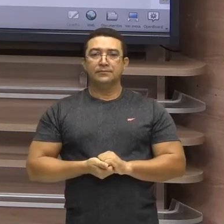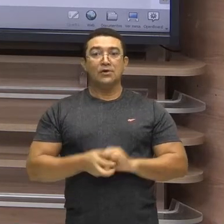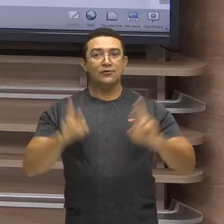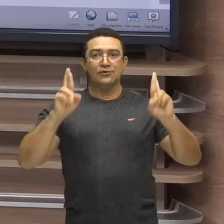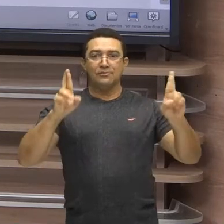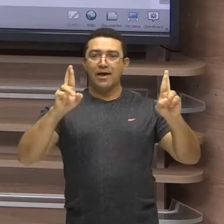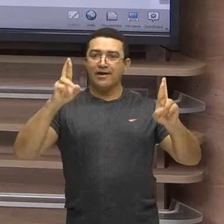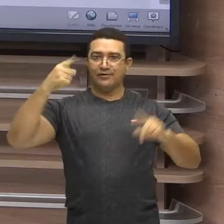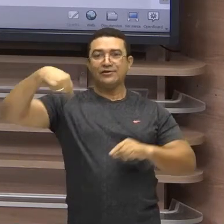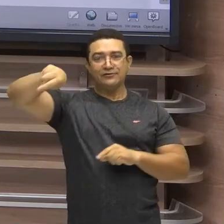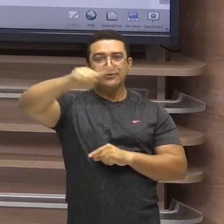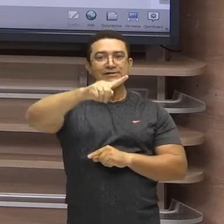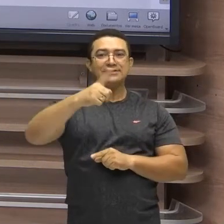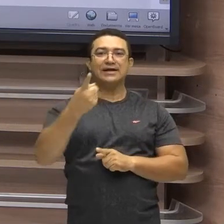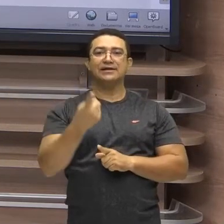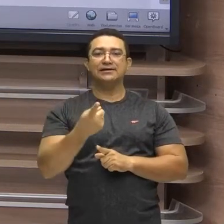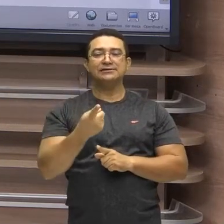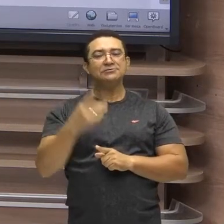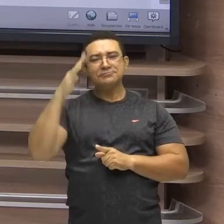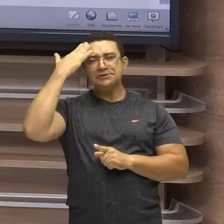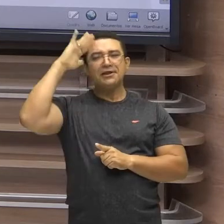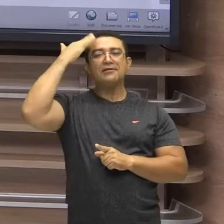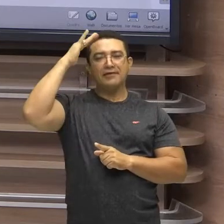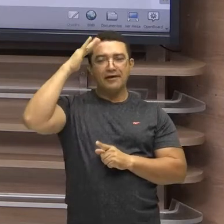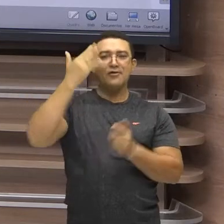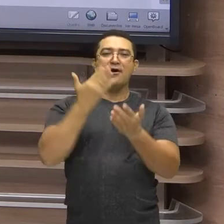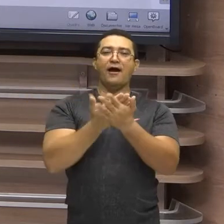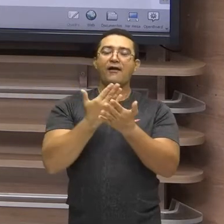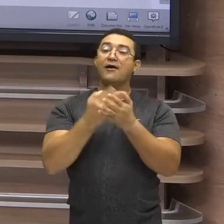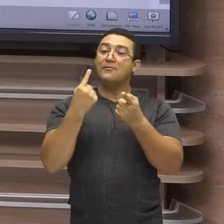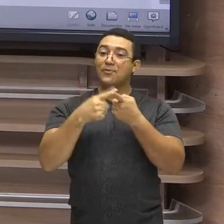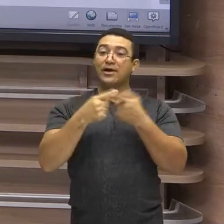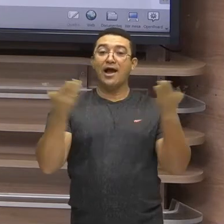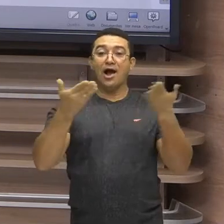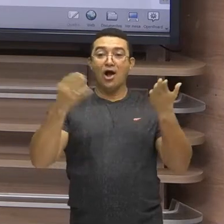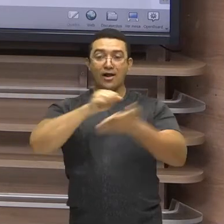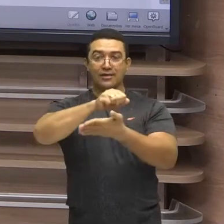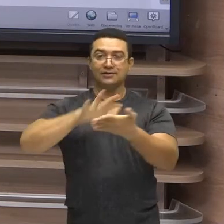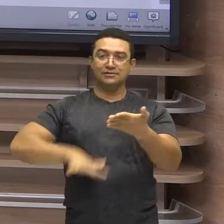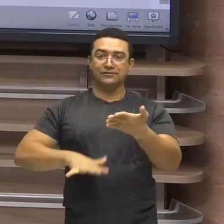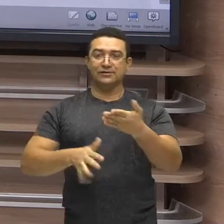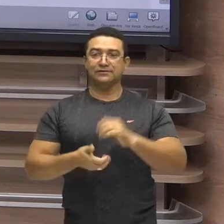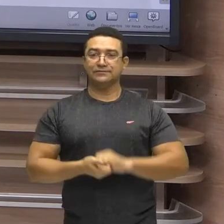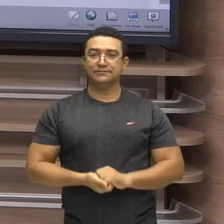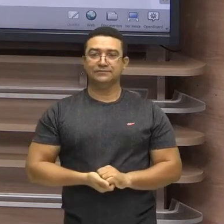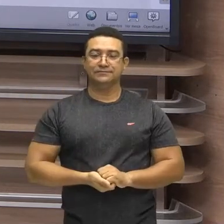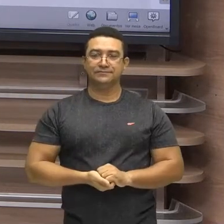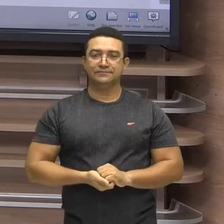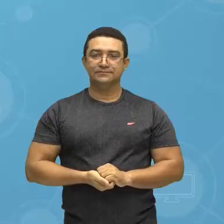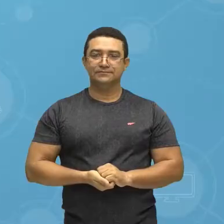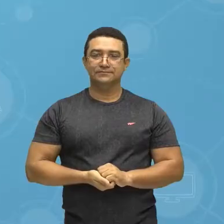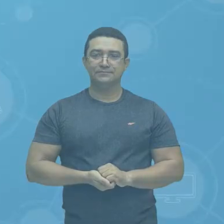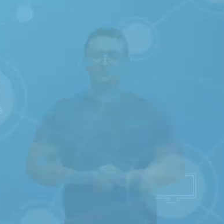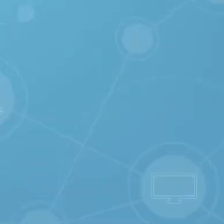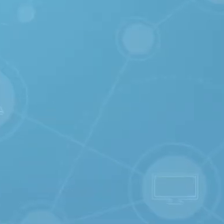que vocês tenham compreendido, porque nós iremos para a nossa DLI.